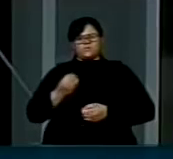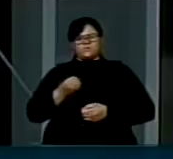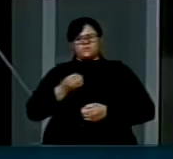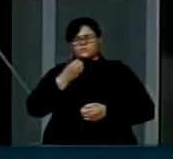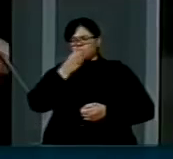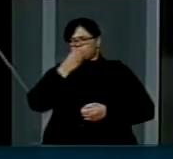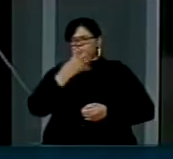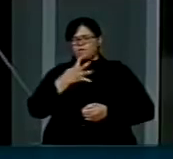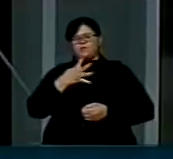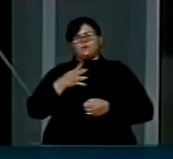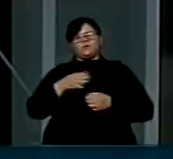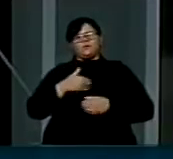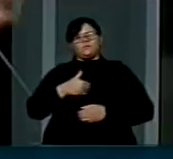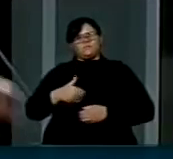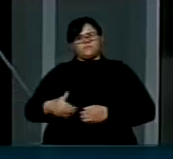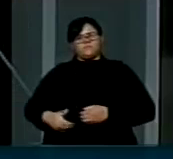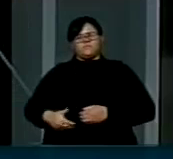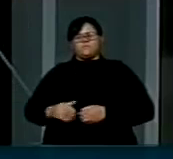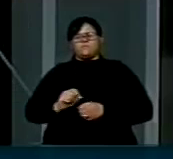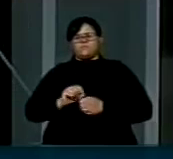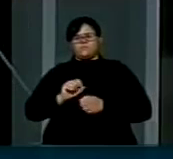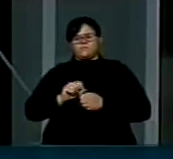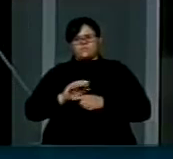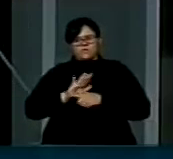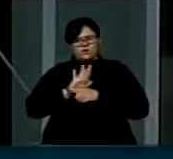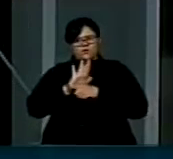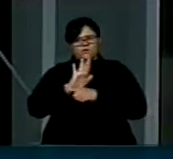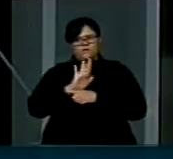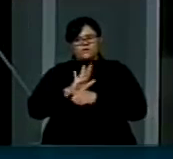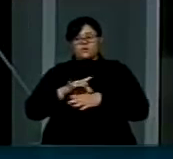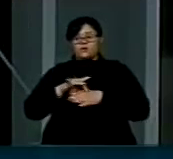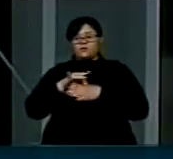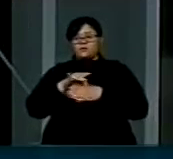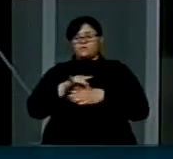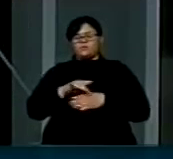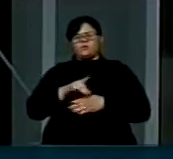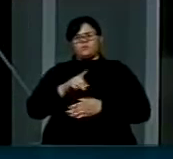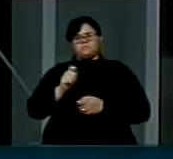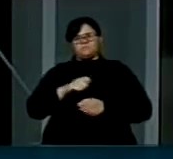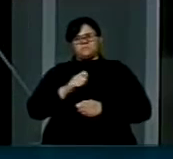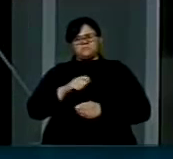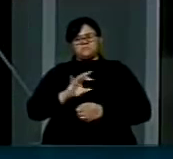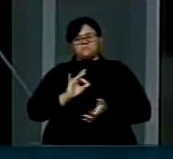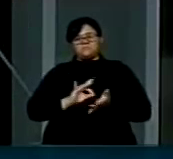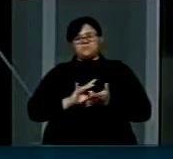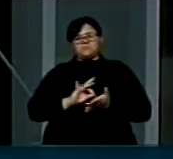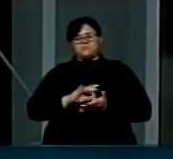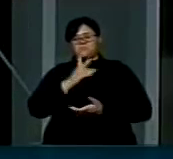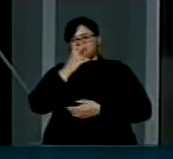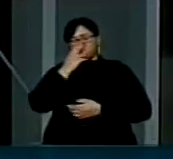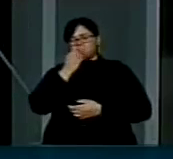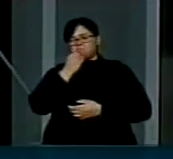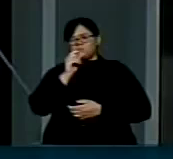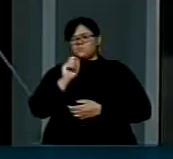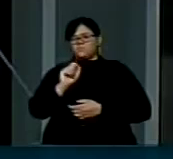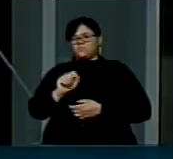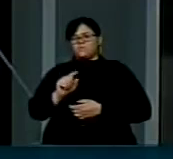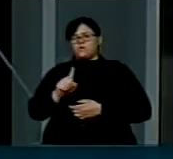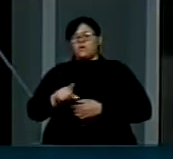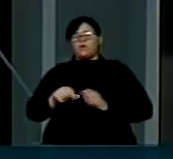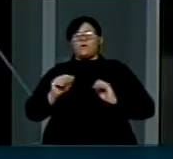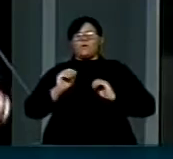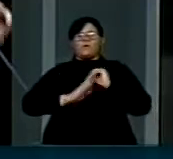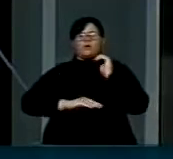capitaneia, com tanta competência, deve ser um dos assuntos